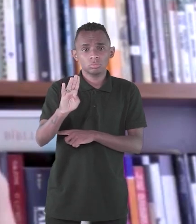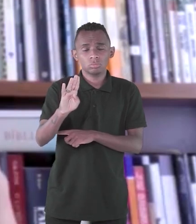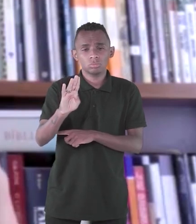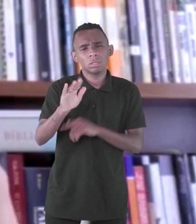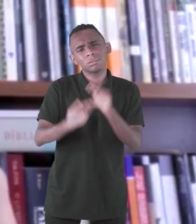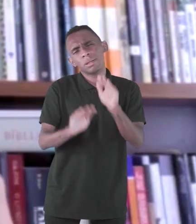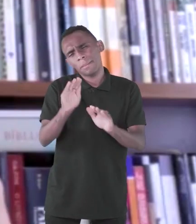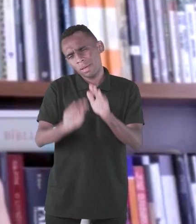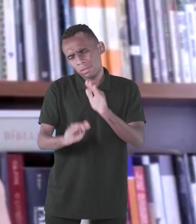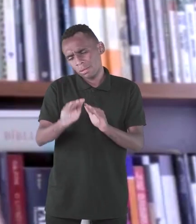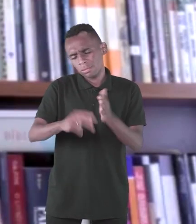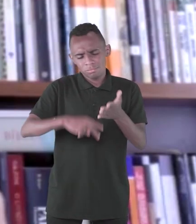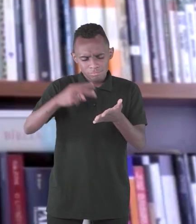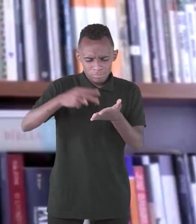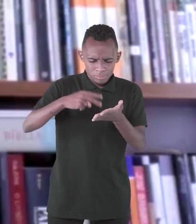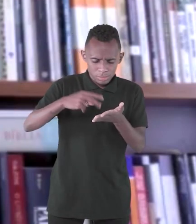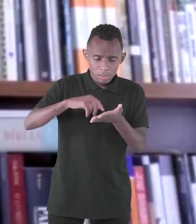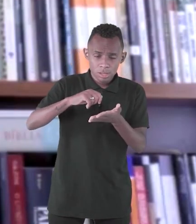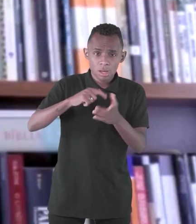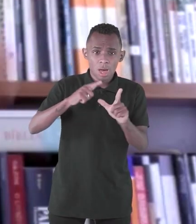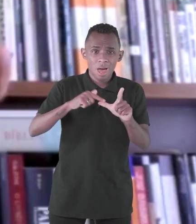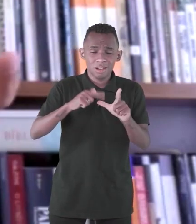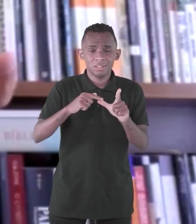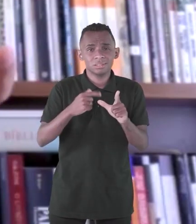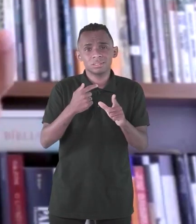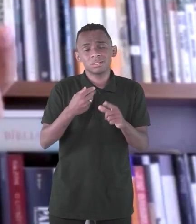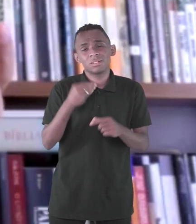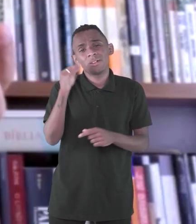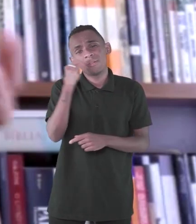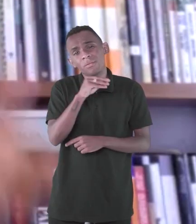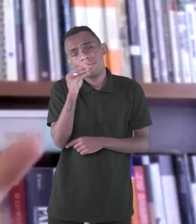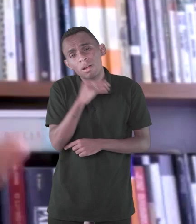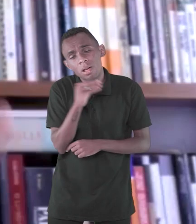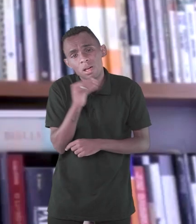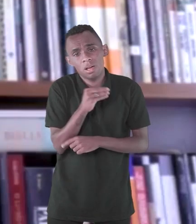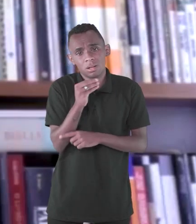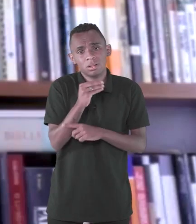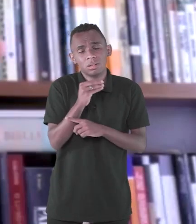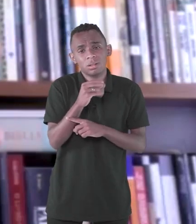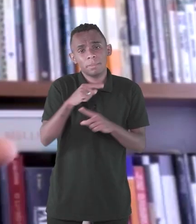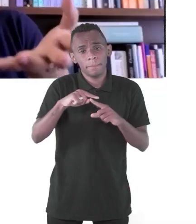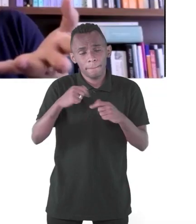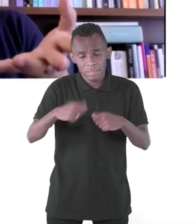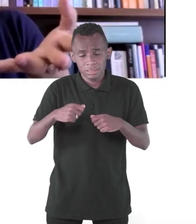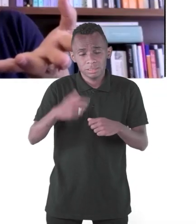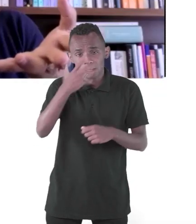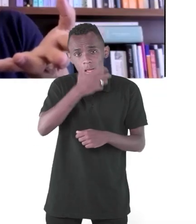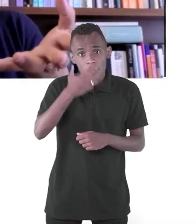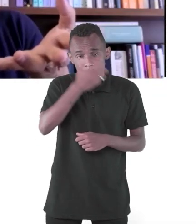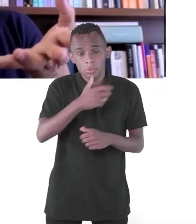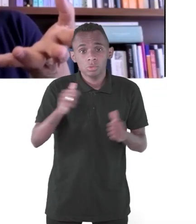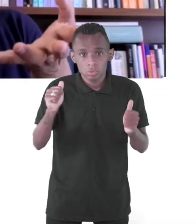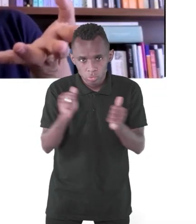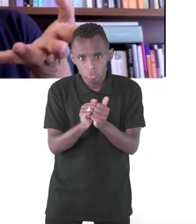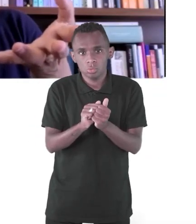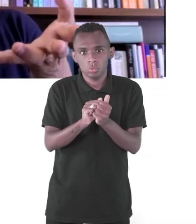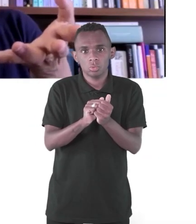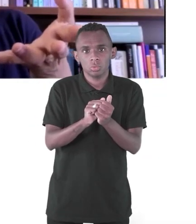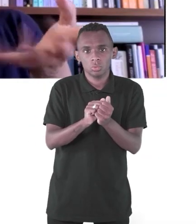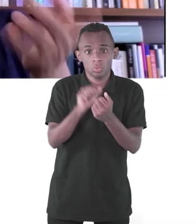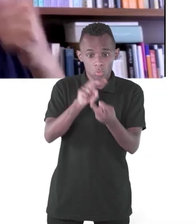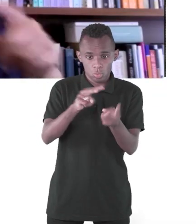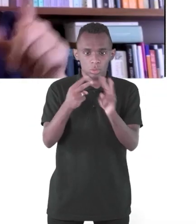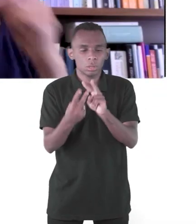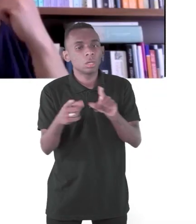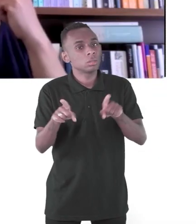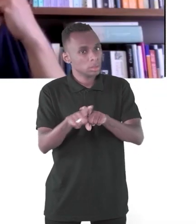essa letra perde a força sem a música que a acompanha. O contrário também.